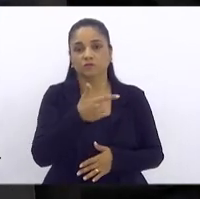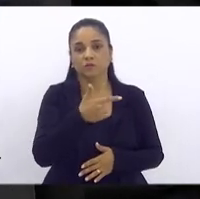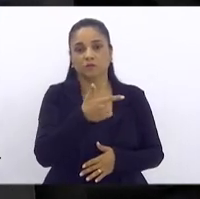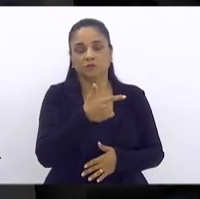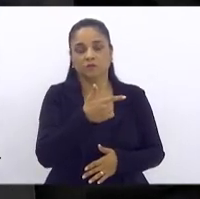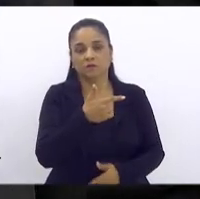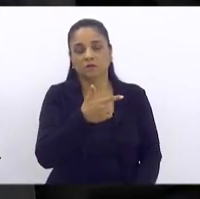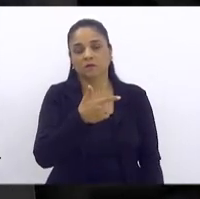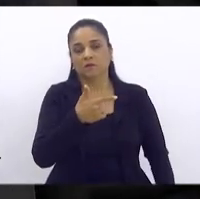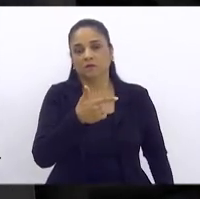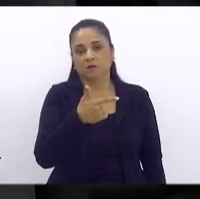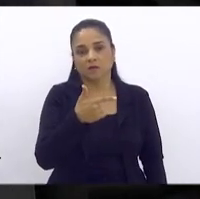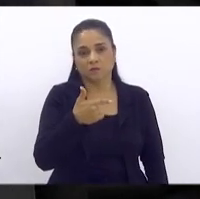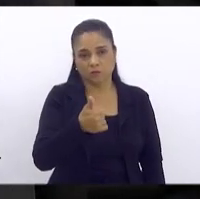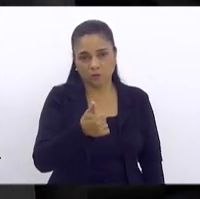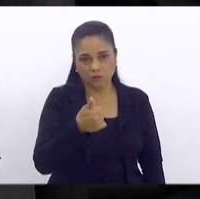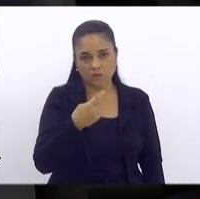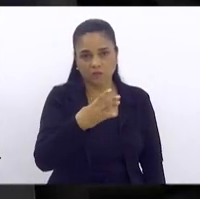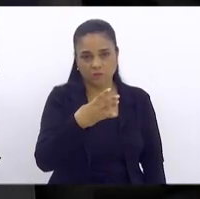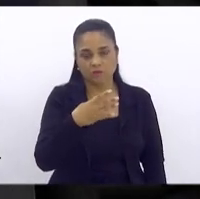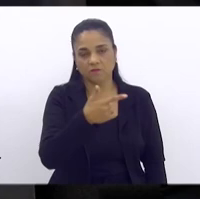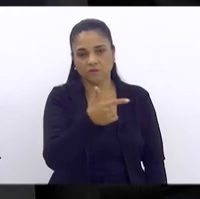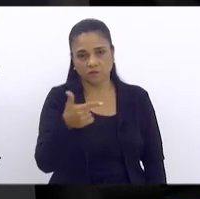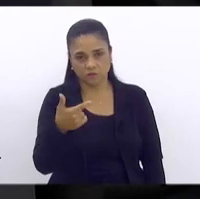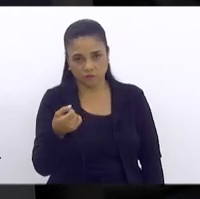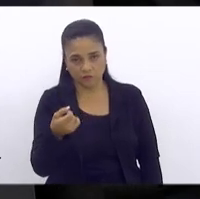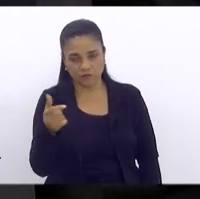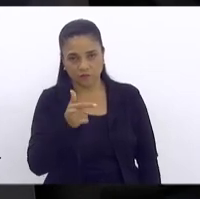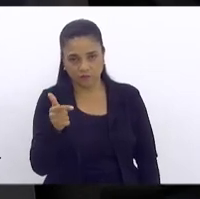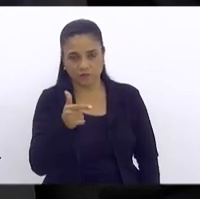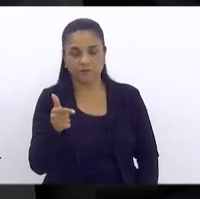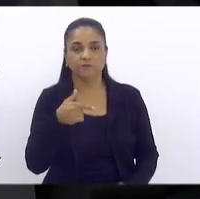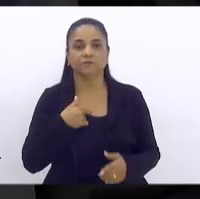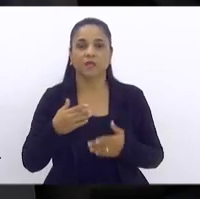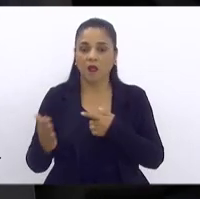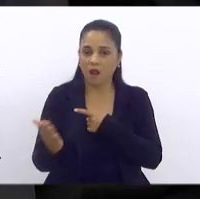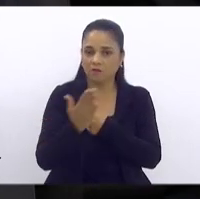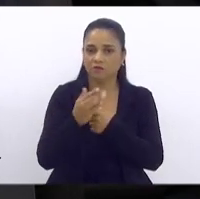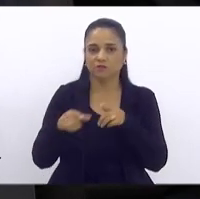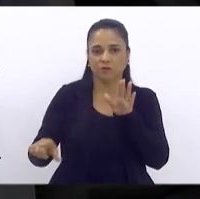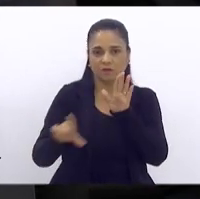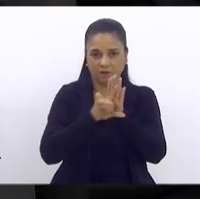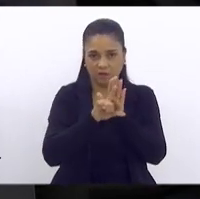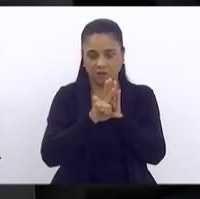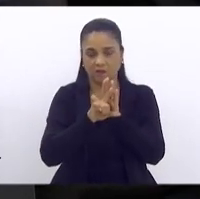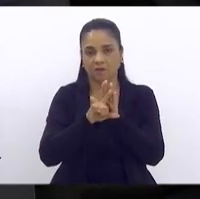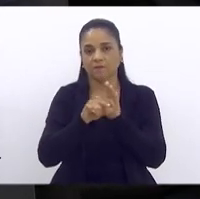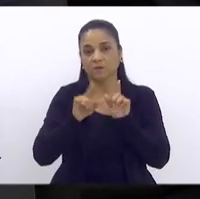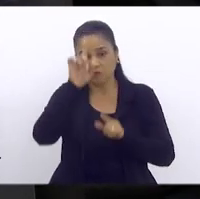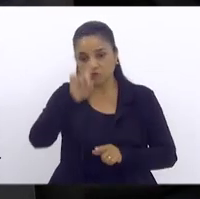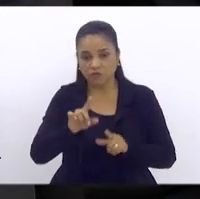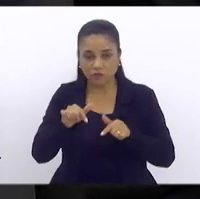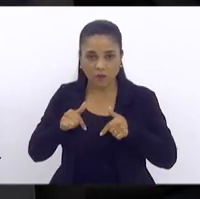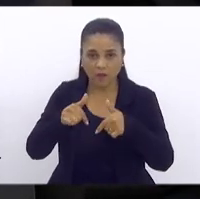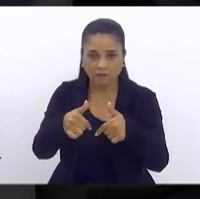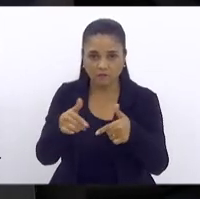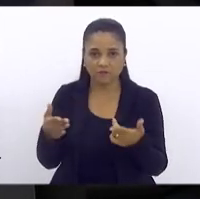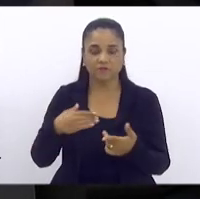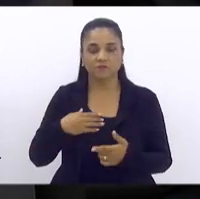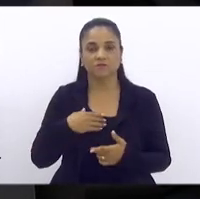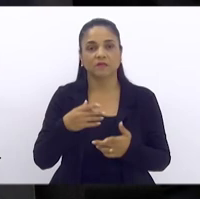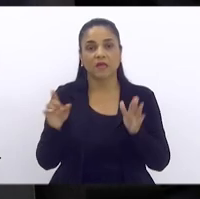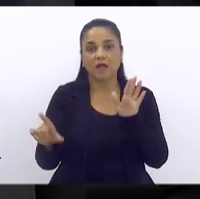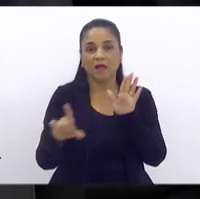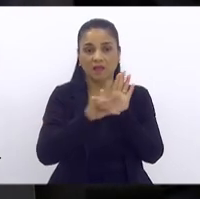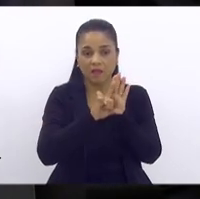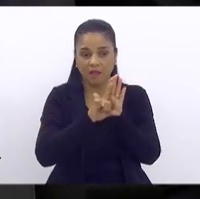muito importante porque ela também contribuiu para o nosso trabalho, né, da Direito Ágil, porque ela é uma lei que permitia à